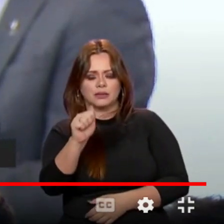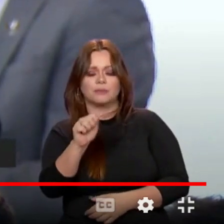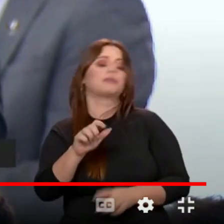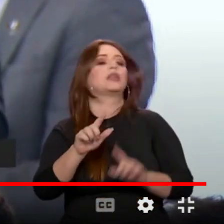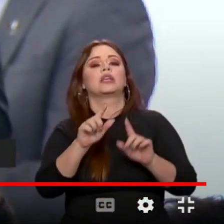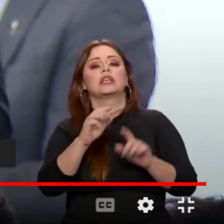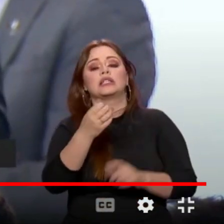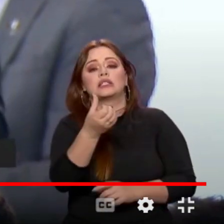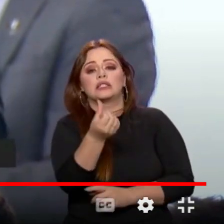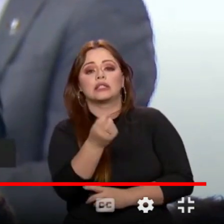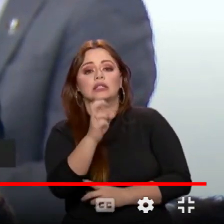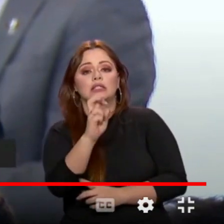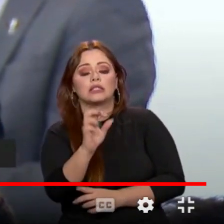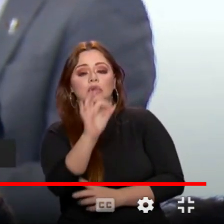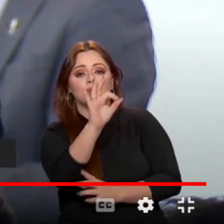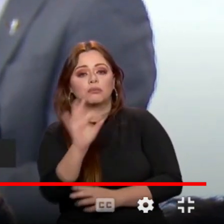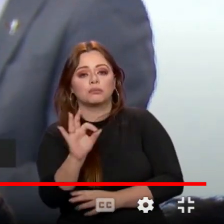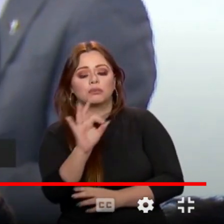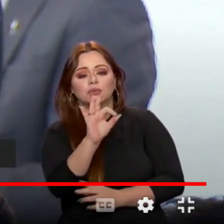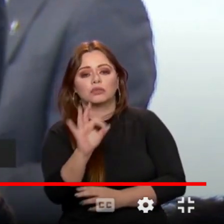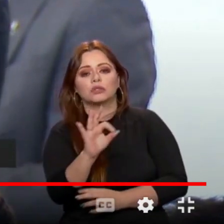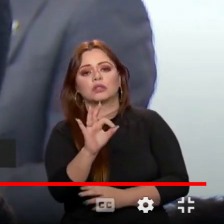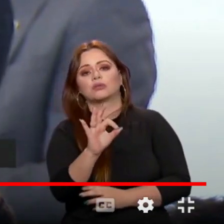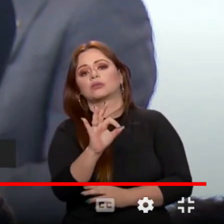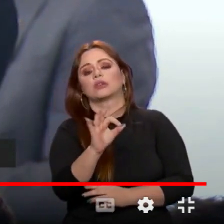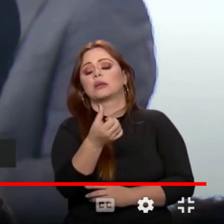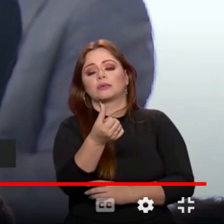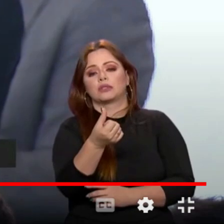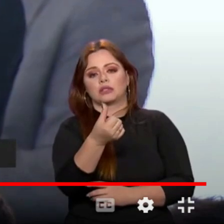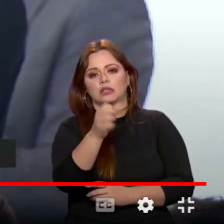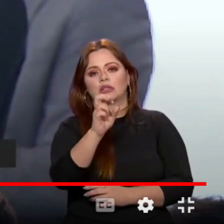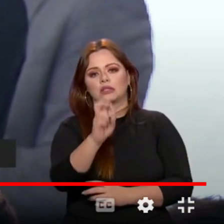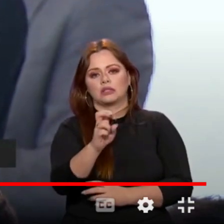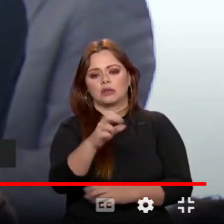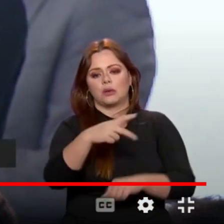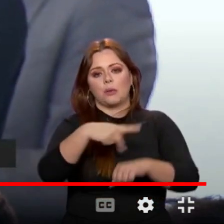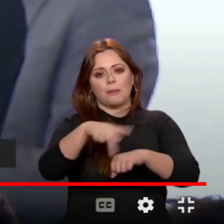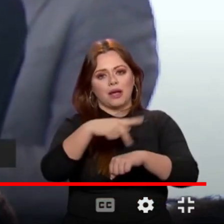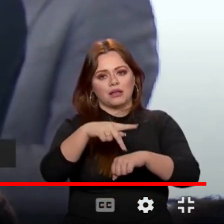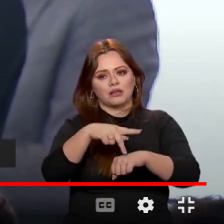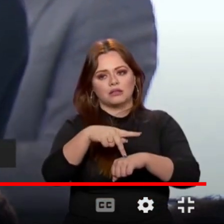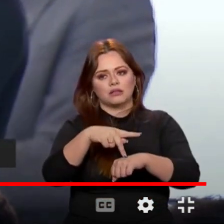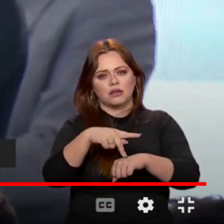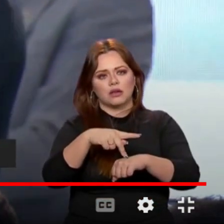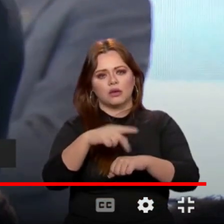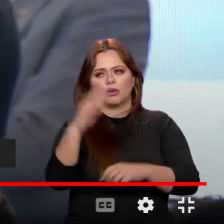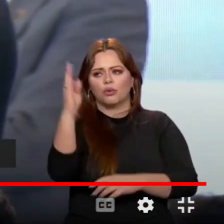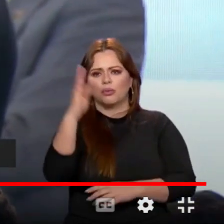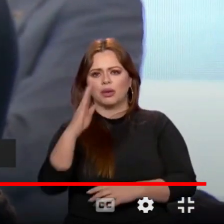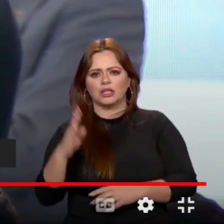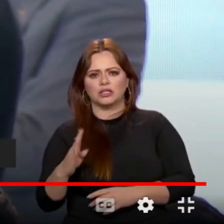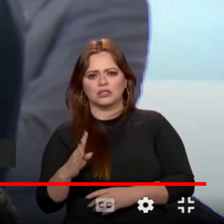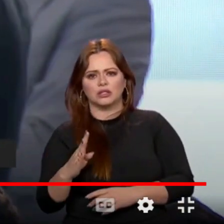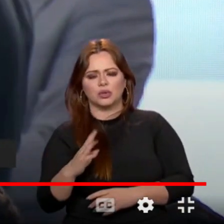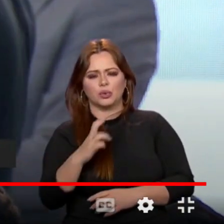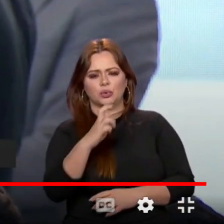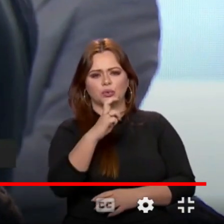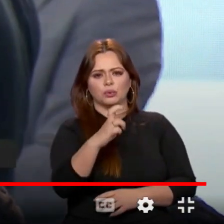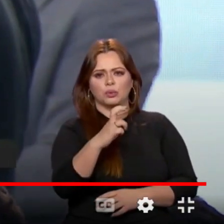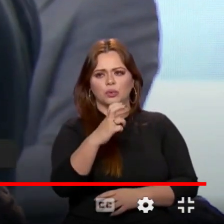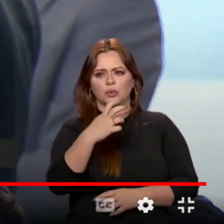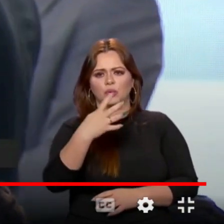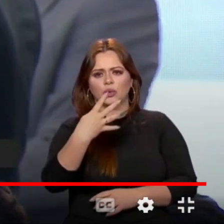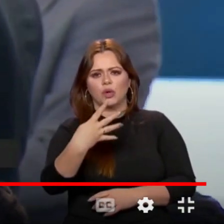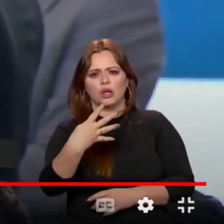são analisados e o Brasil está em 53º colocado. A educação, diferente de tantos